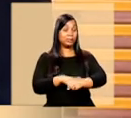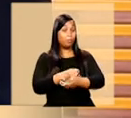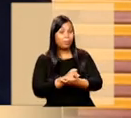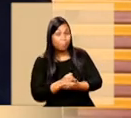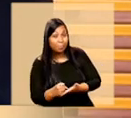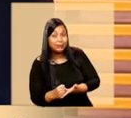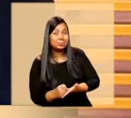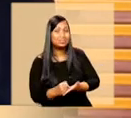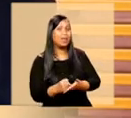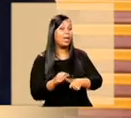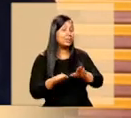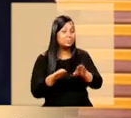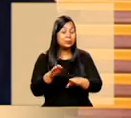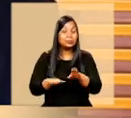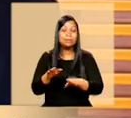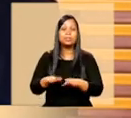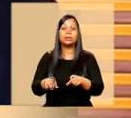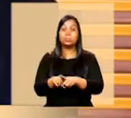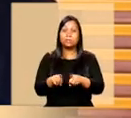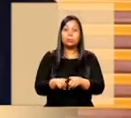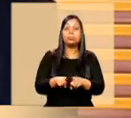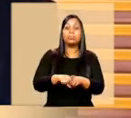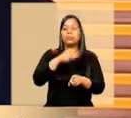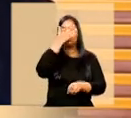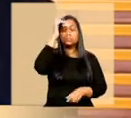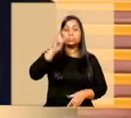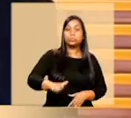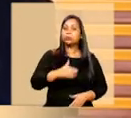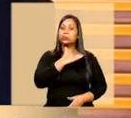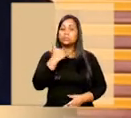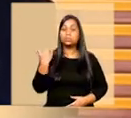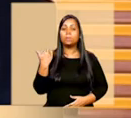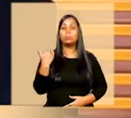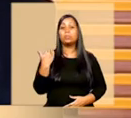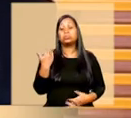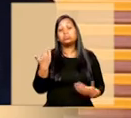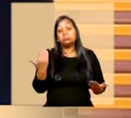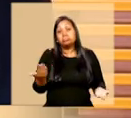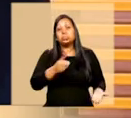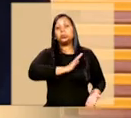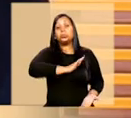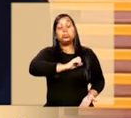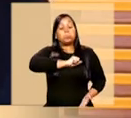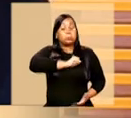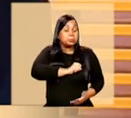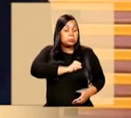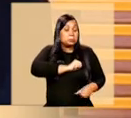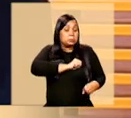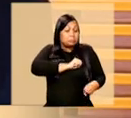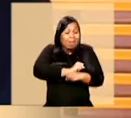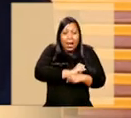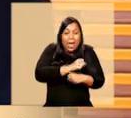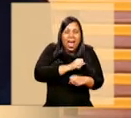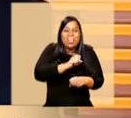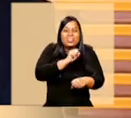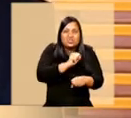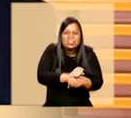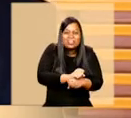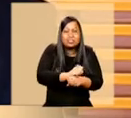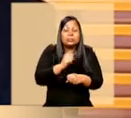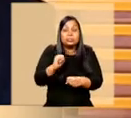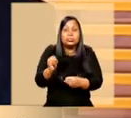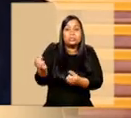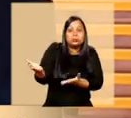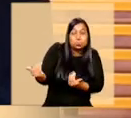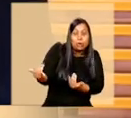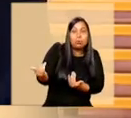passar muito, e dependendo das condições também dessa pessoa que está em morte cefálica, esse coração vai parar de bater. Então, se é uma